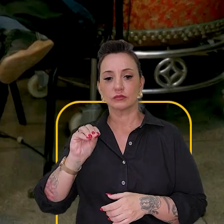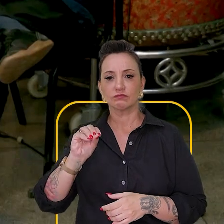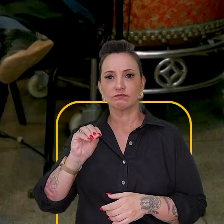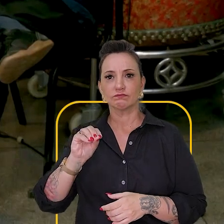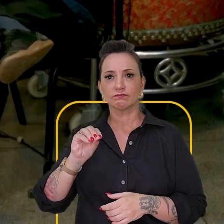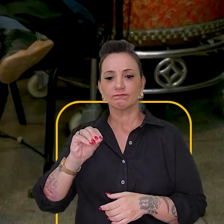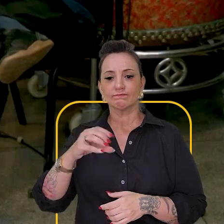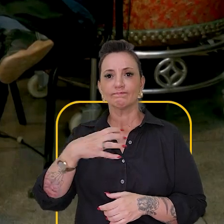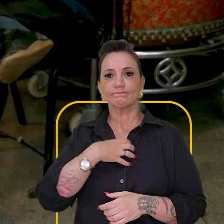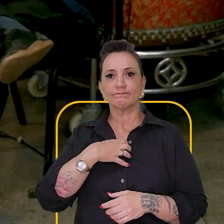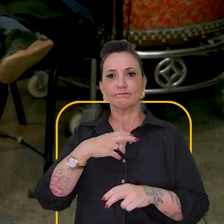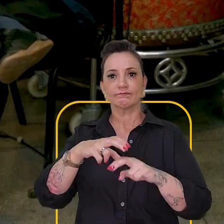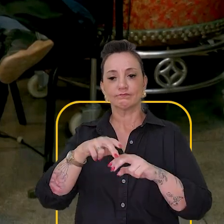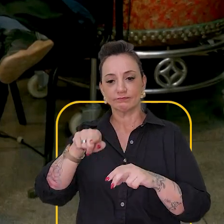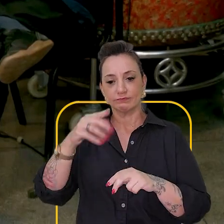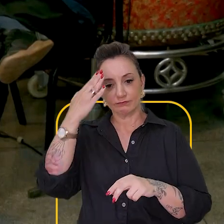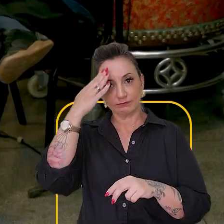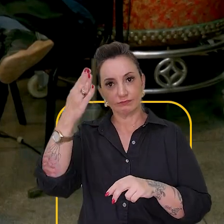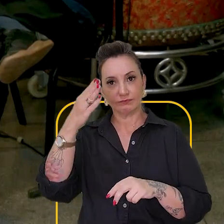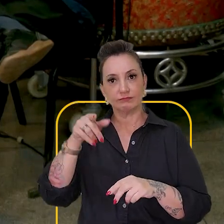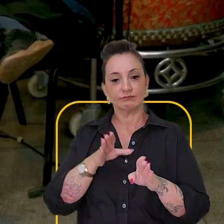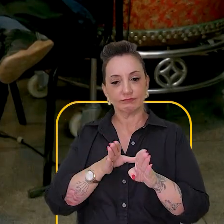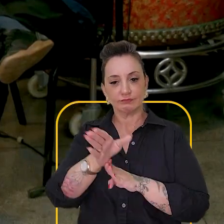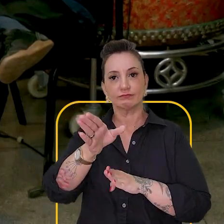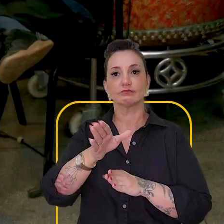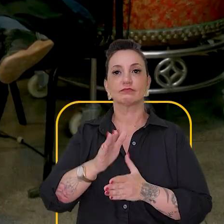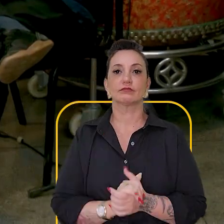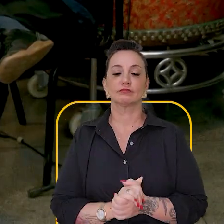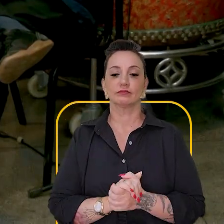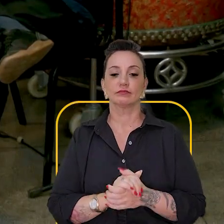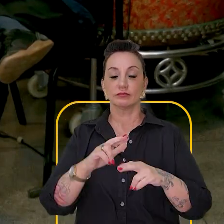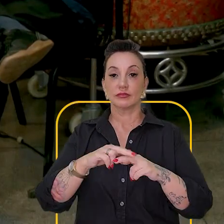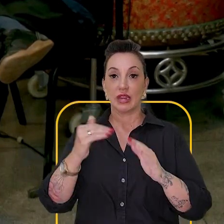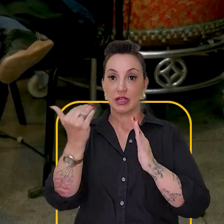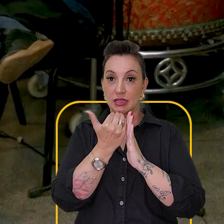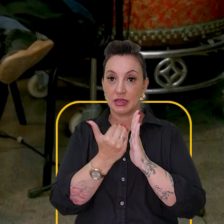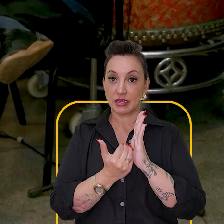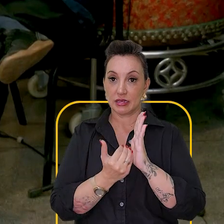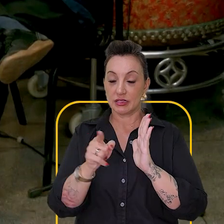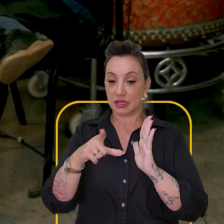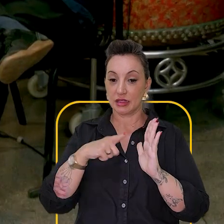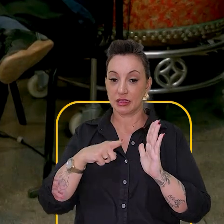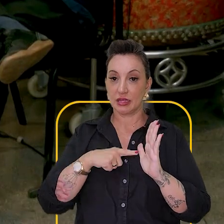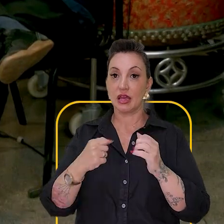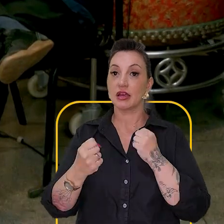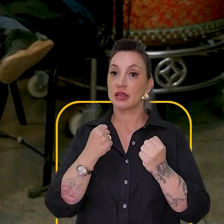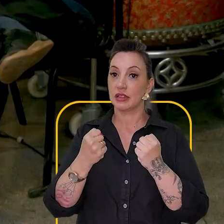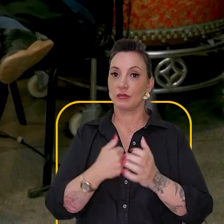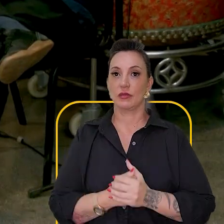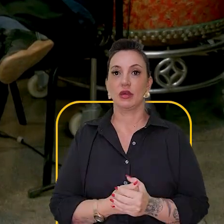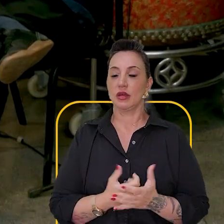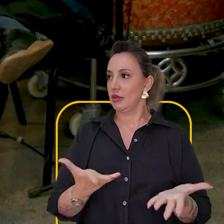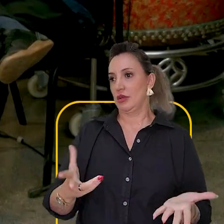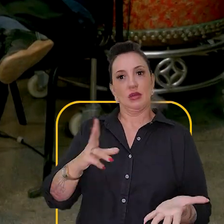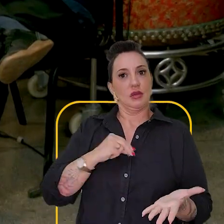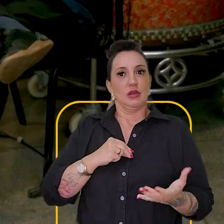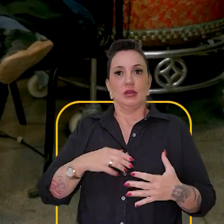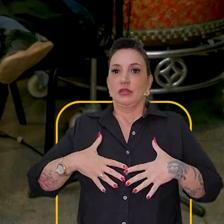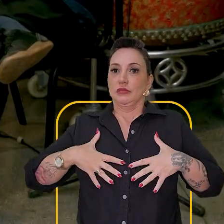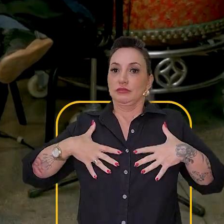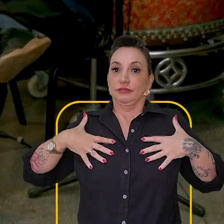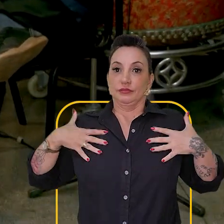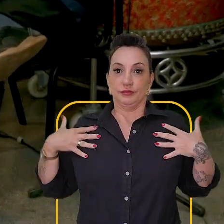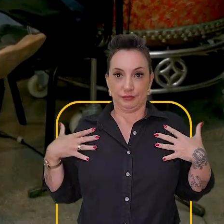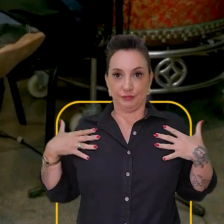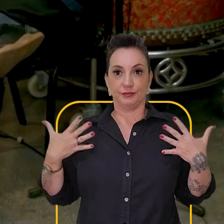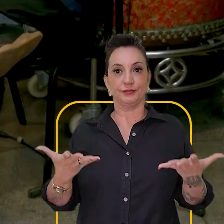é muito em parte graças a você pela disciplina que ele teve na academia pô isso enche a gente